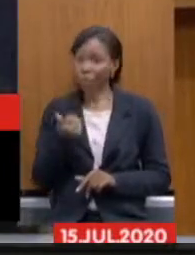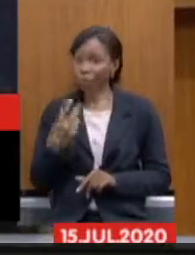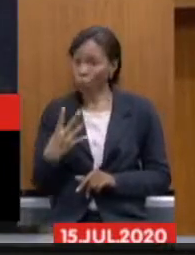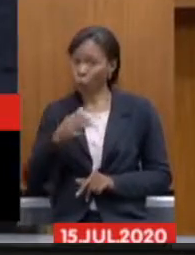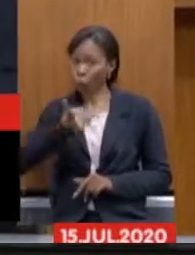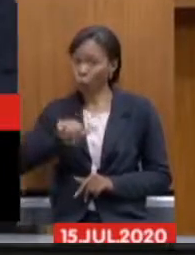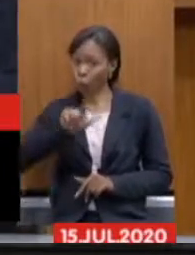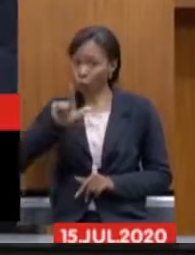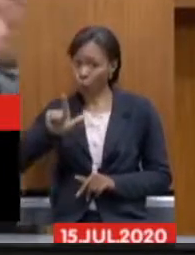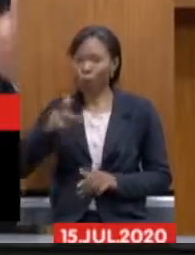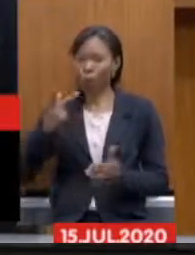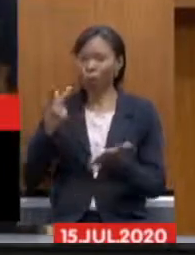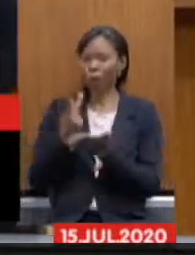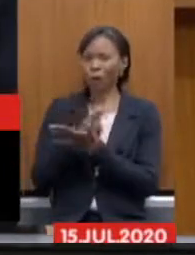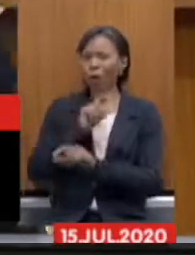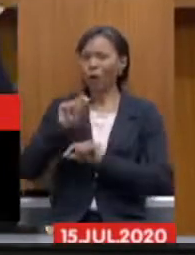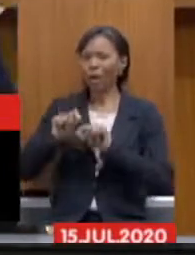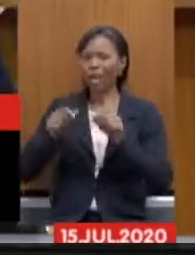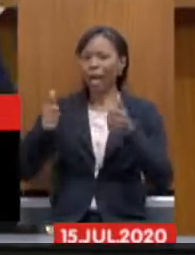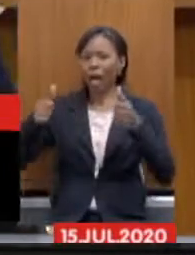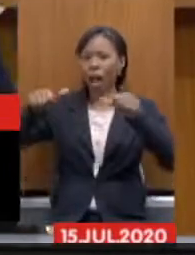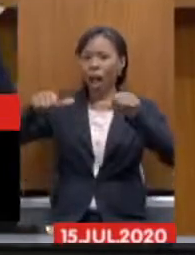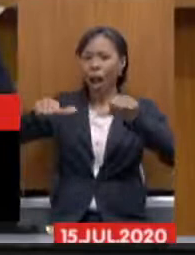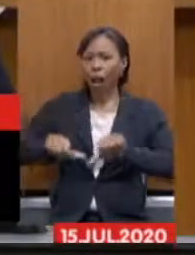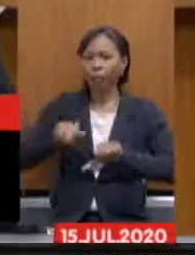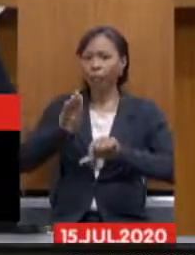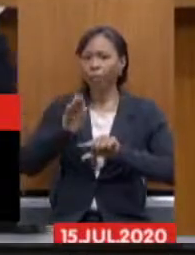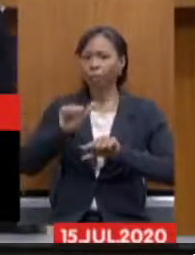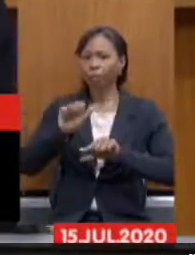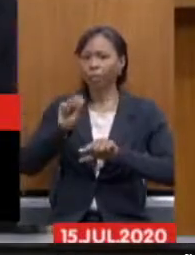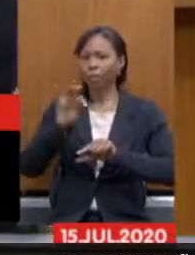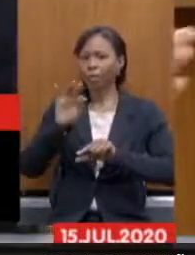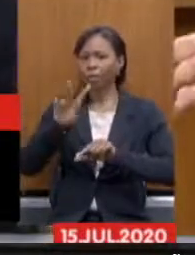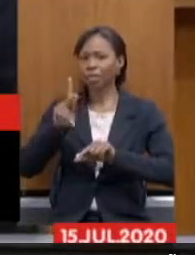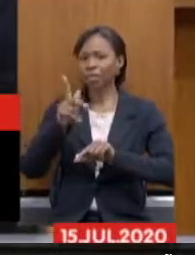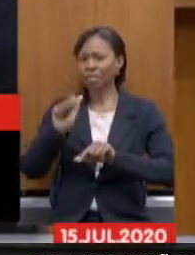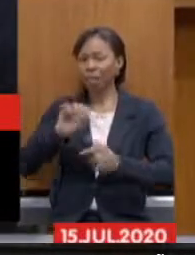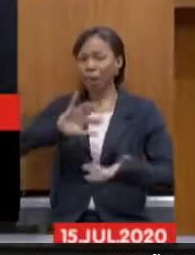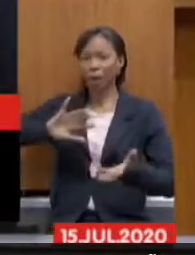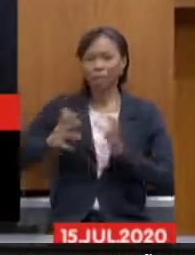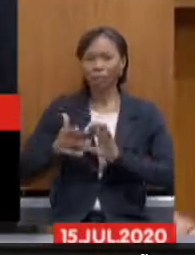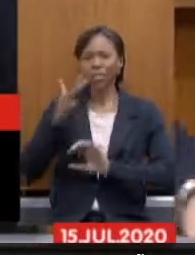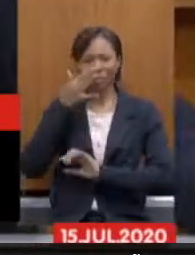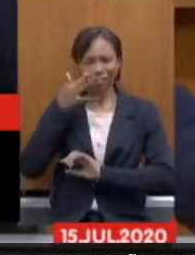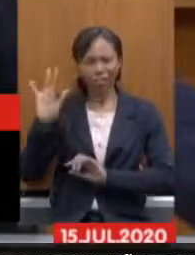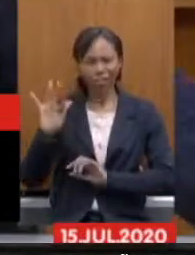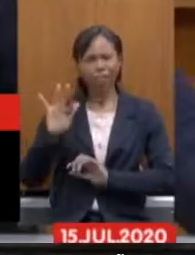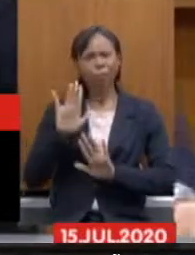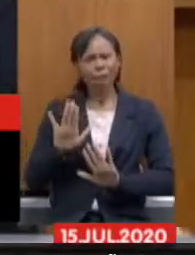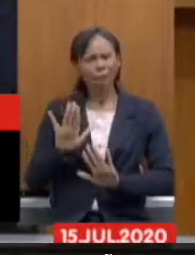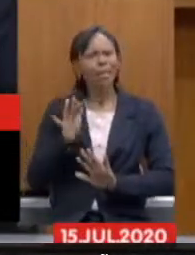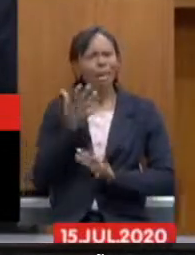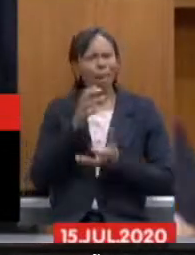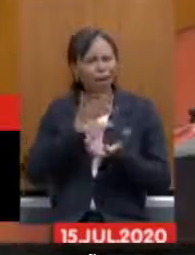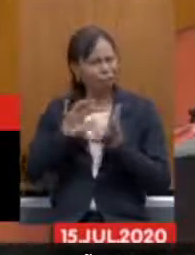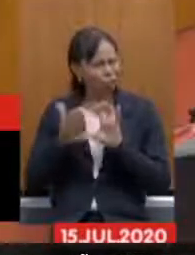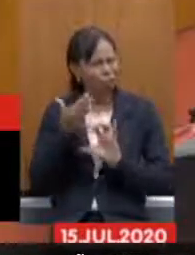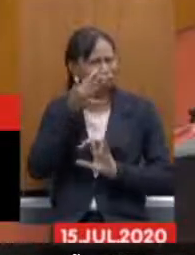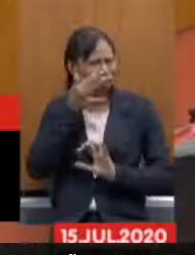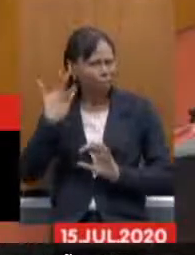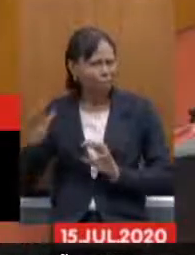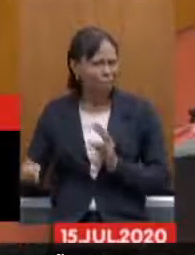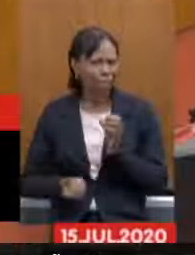da queda da bastilha celebrou-se aí a revolução francesa eu tava cristiano a revolução francesa ela criou uma